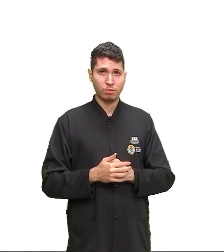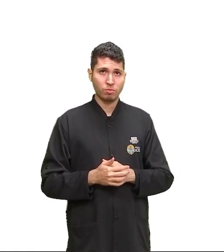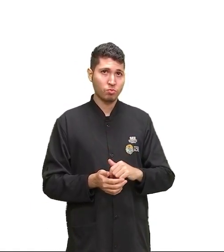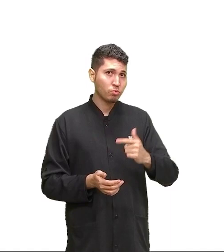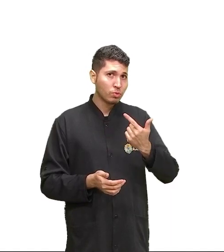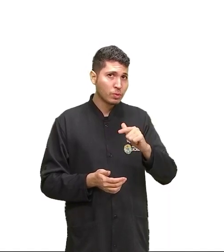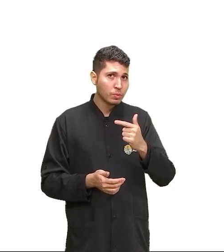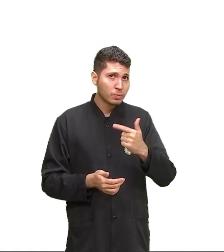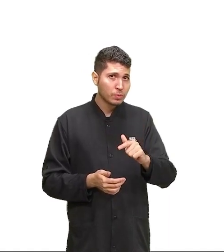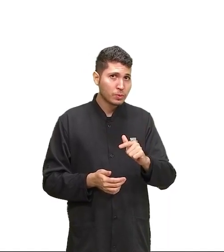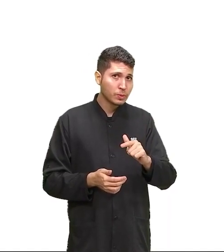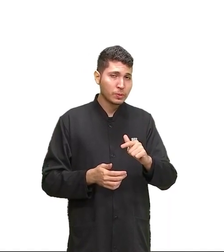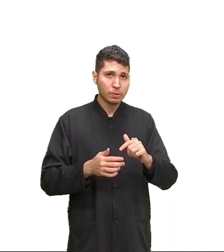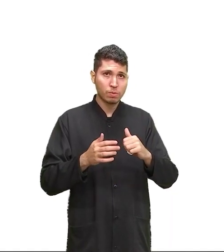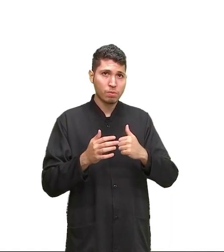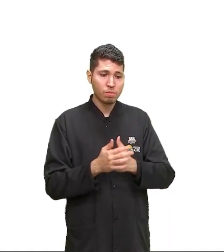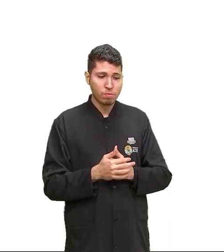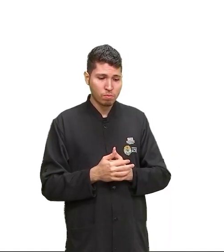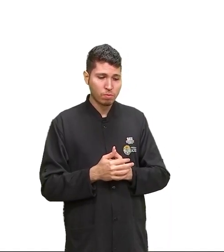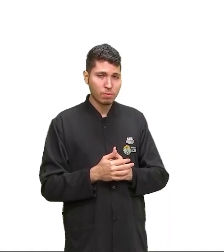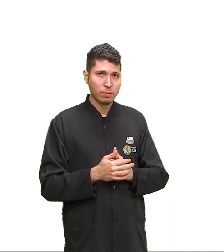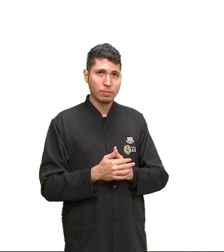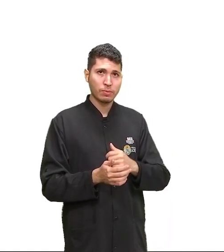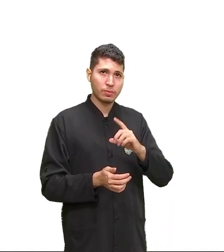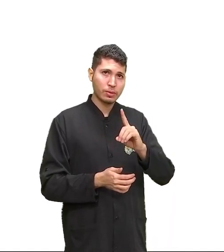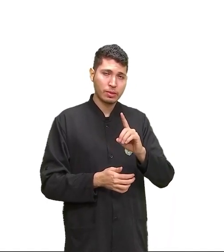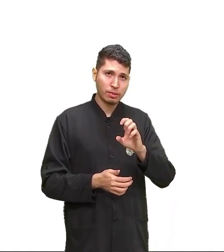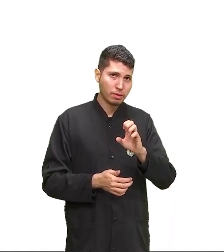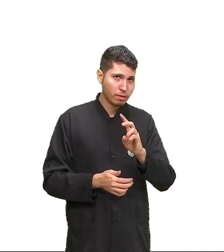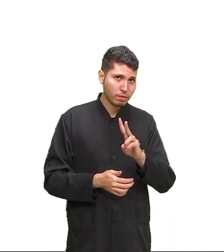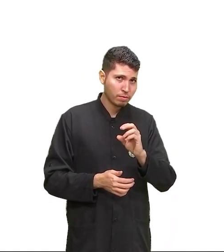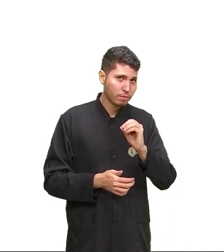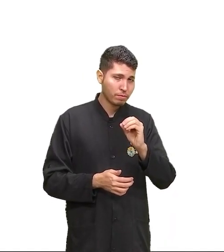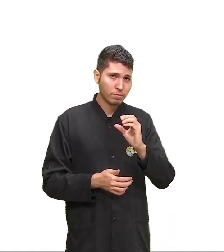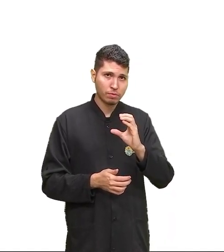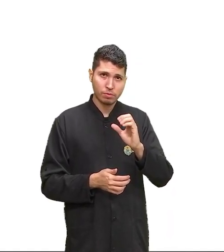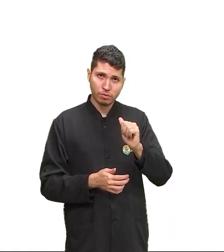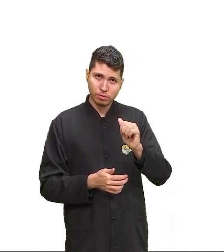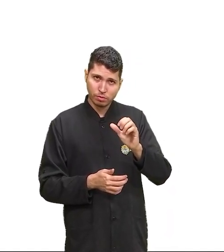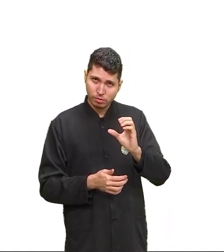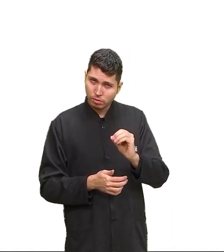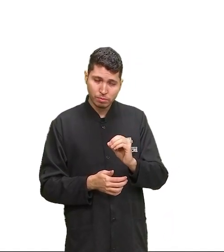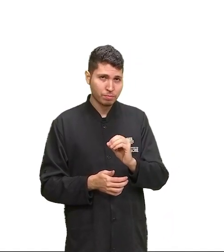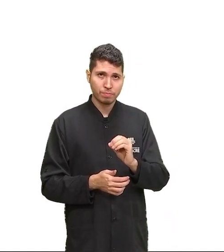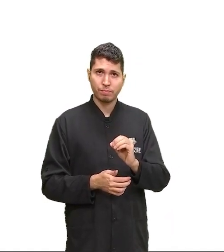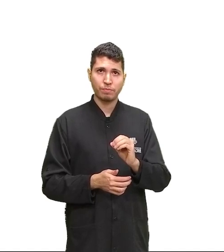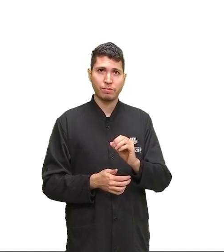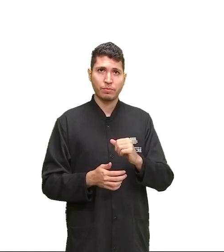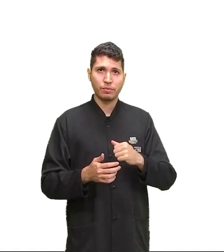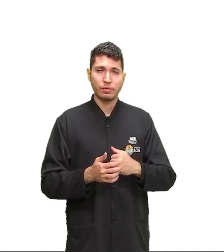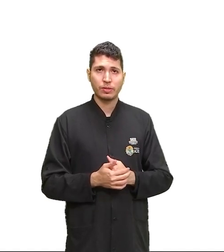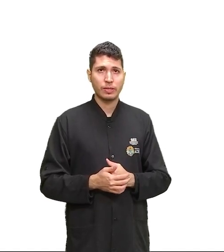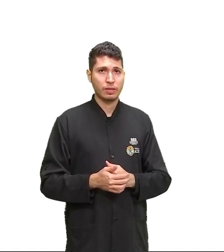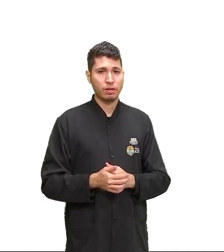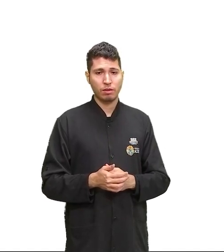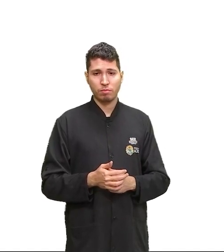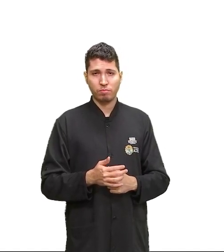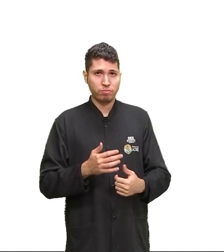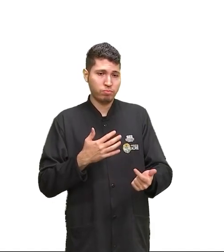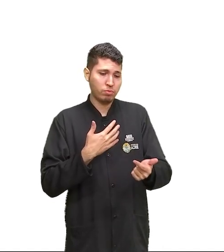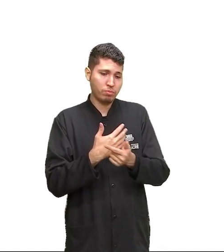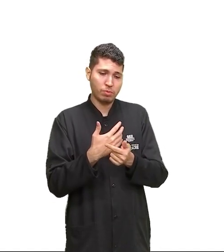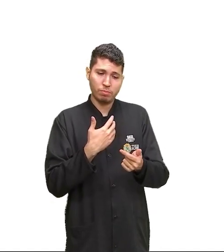tinham devoção pelos seus proprietários, assim, eles tinham aquilo como uma função. Eles tinham que encarregar os seus senhores porque era a sua função